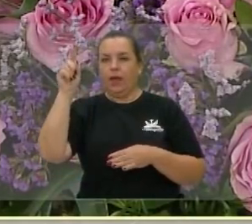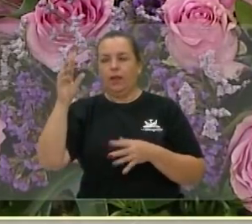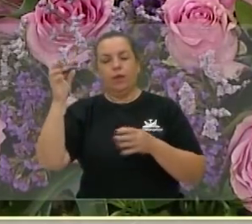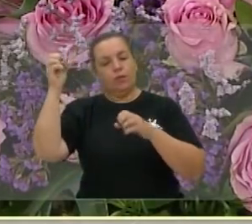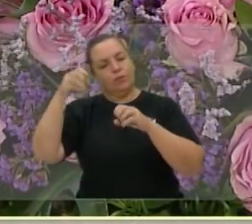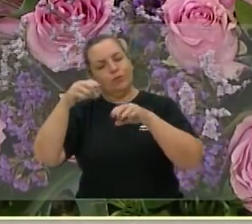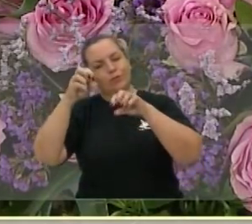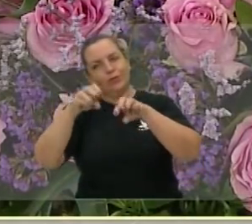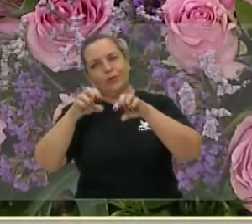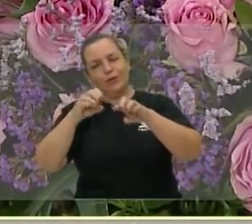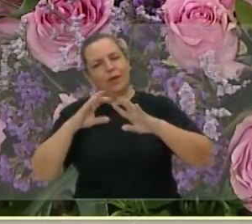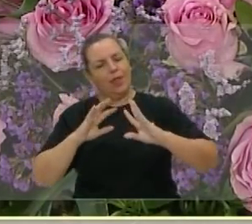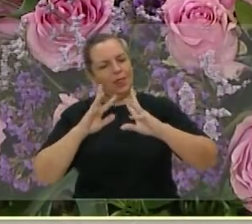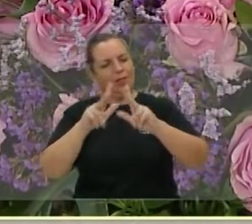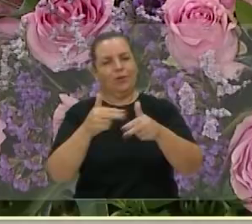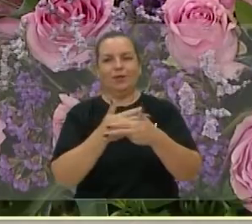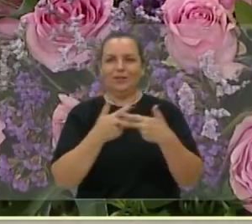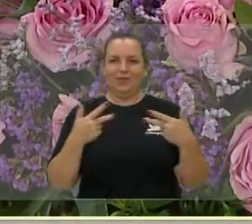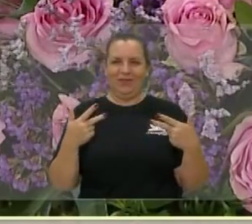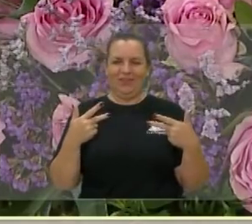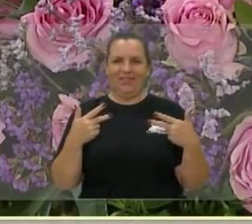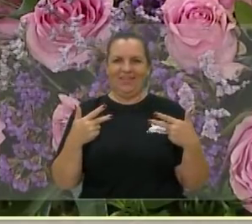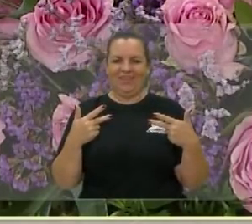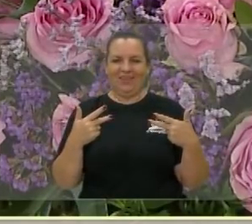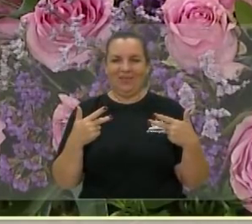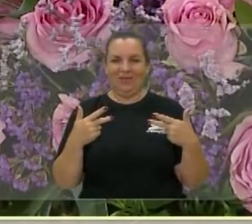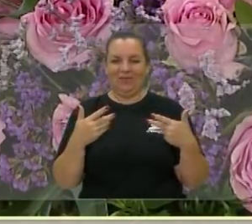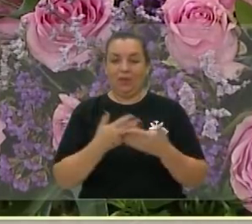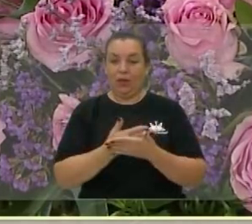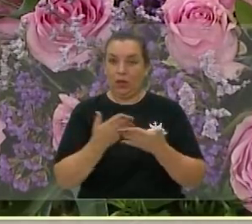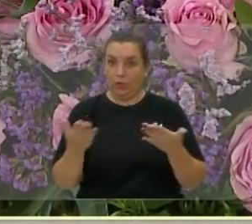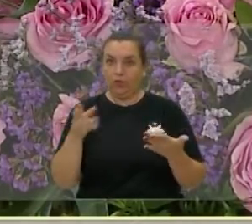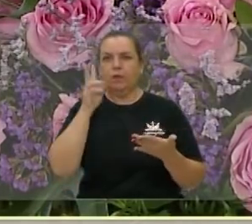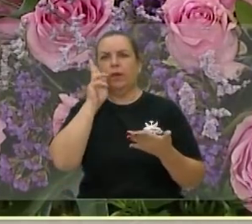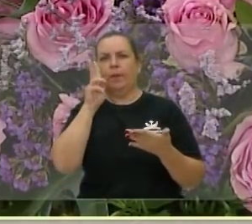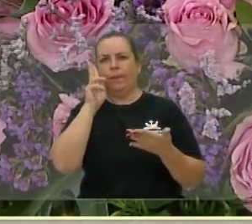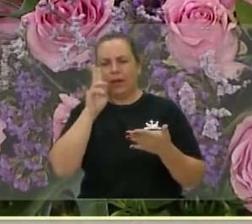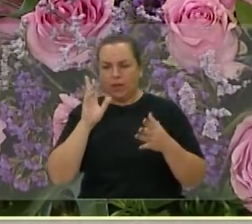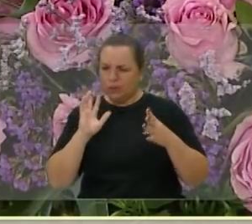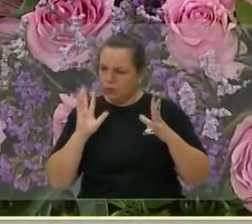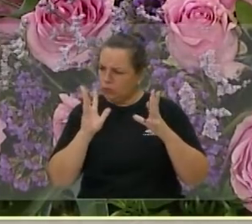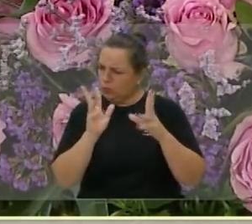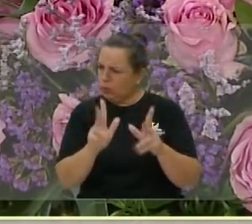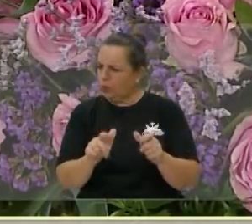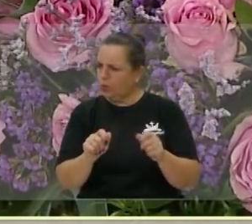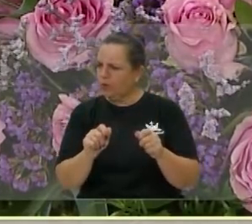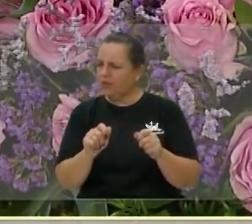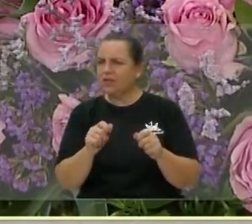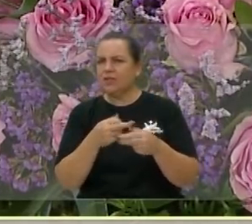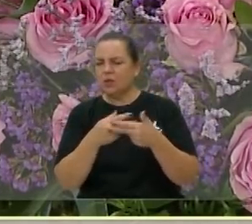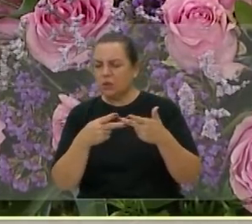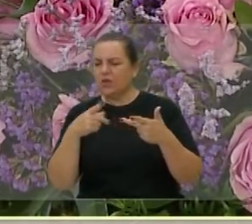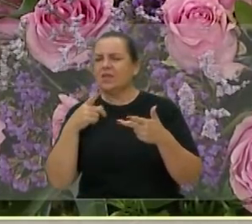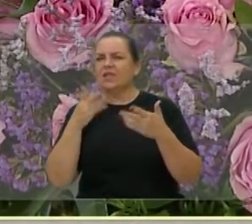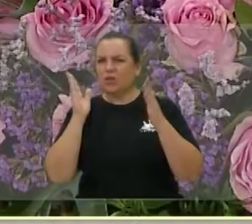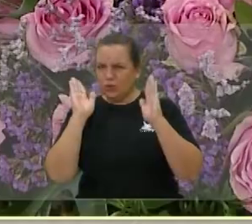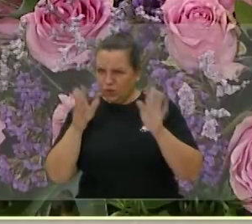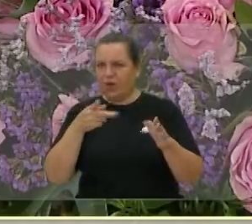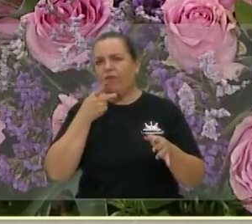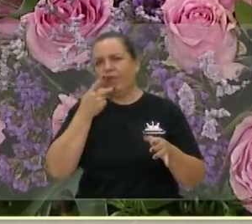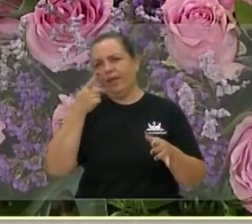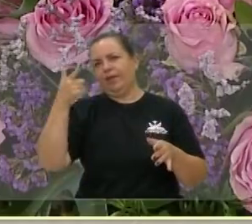ensinará tudo e vos recordará tudo o que vos tenho dito.